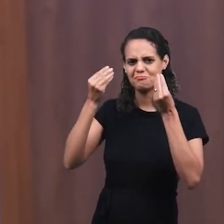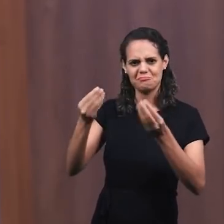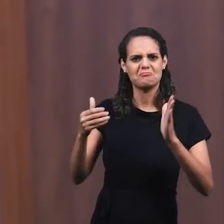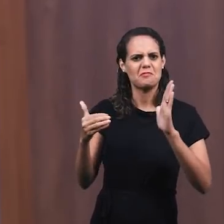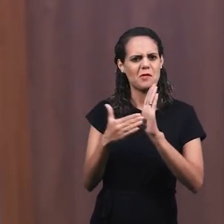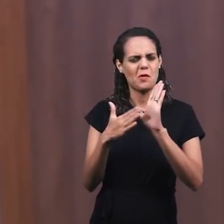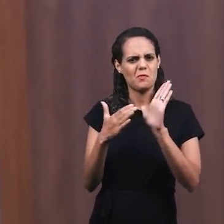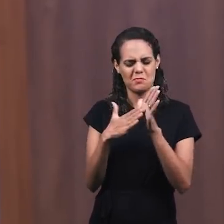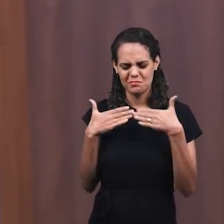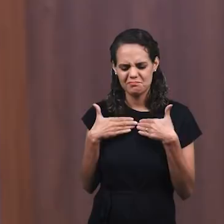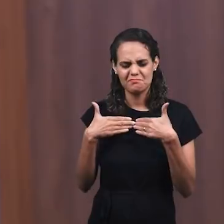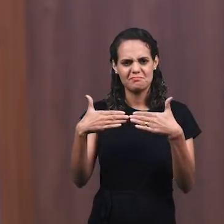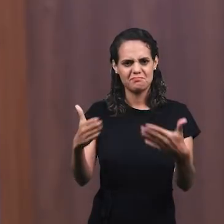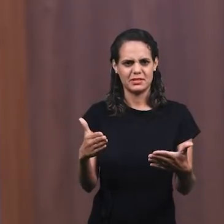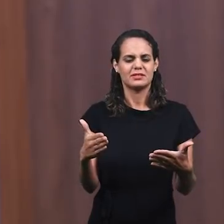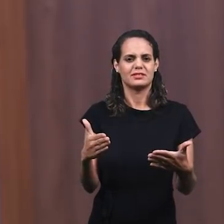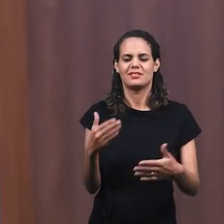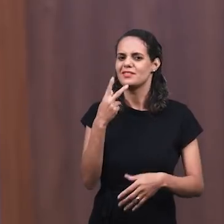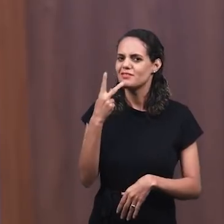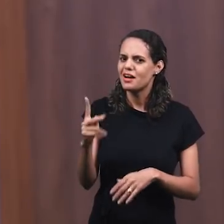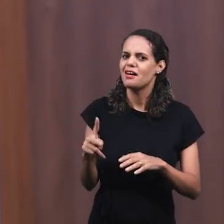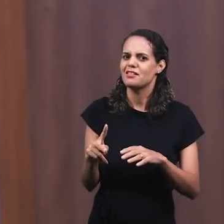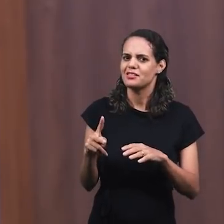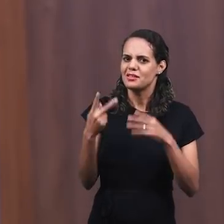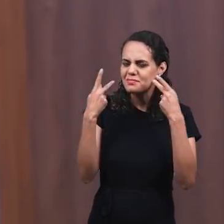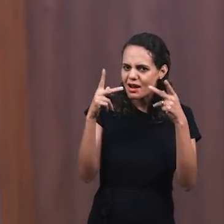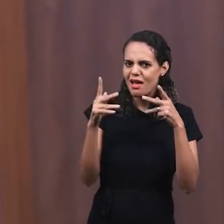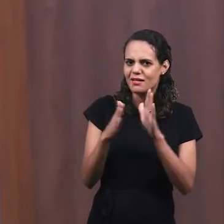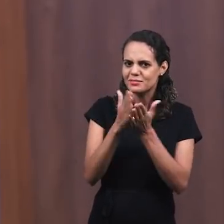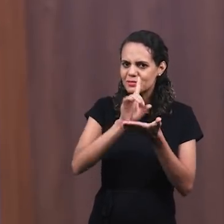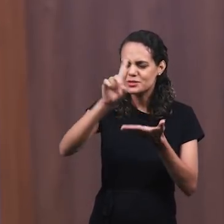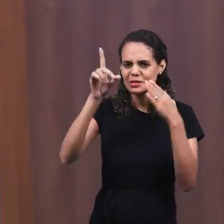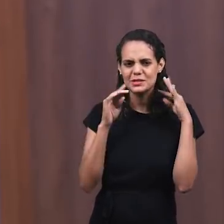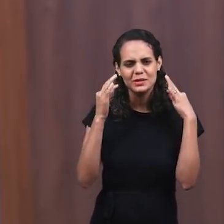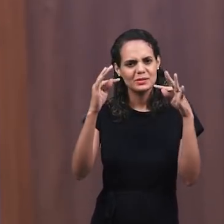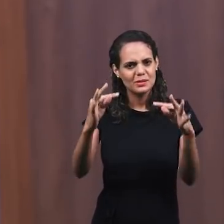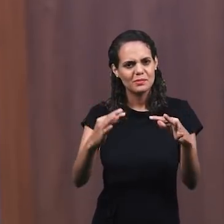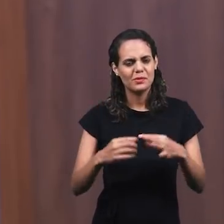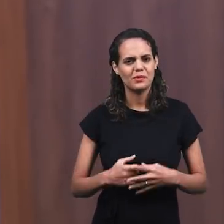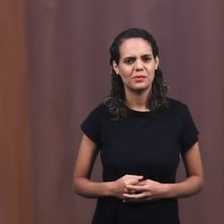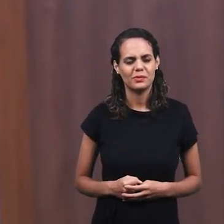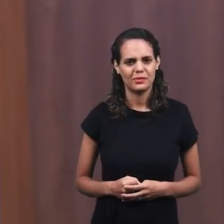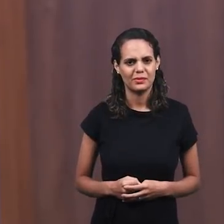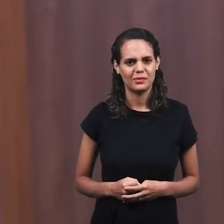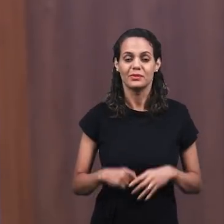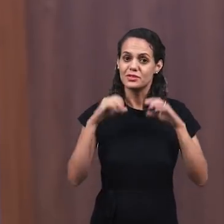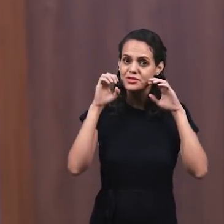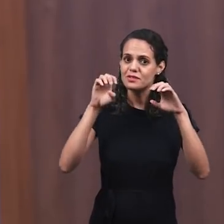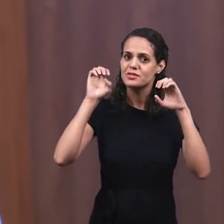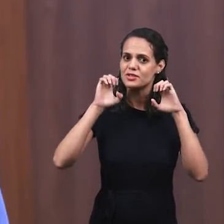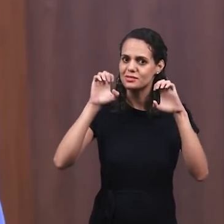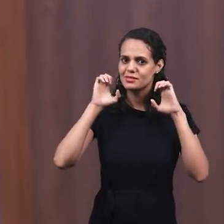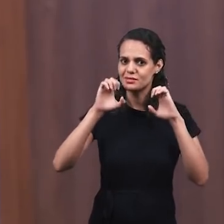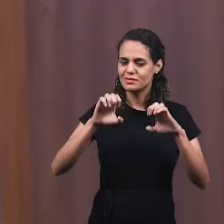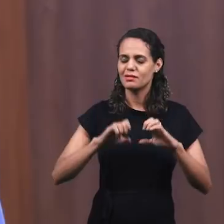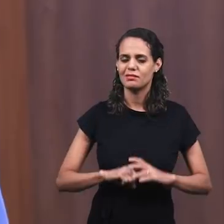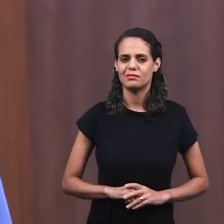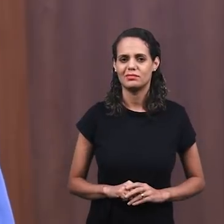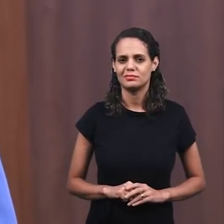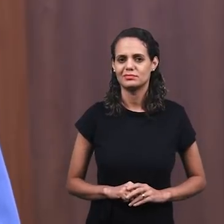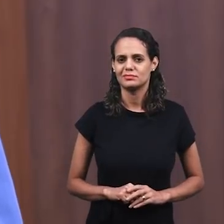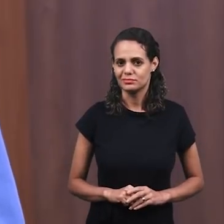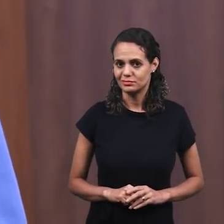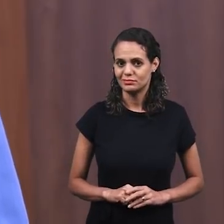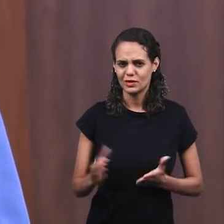dirigem um louvor, eles fazem a abertura, eles trazem a palavra de testemunho, de